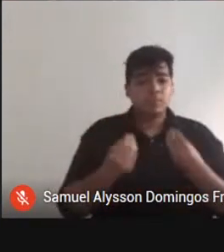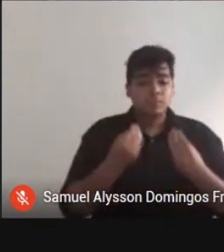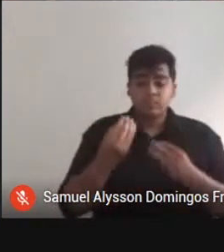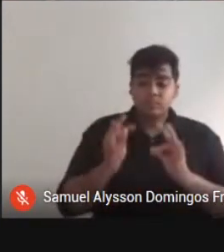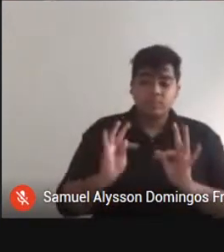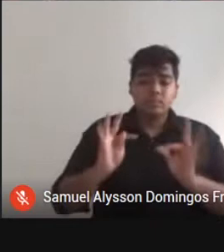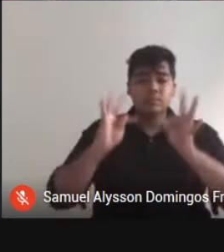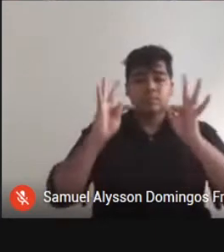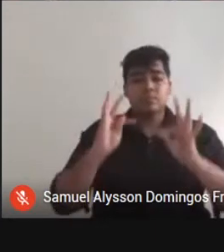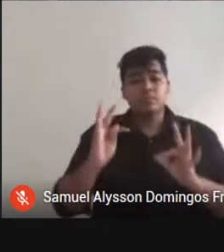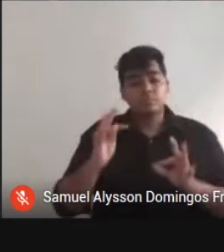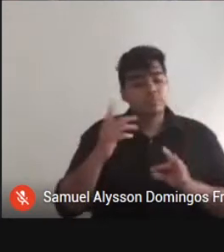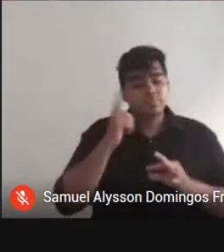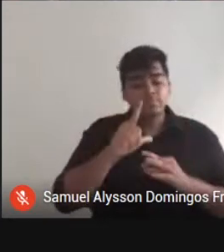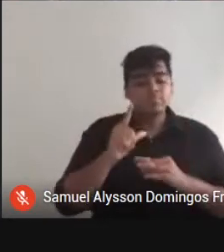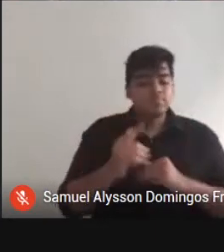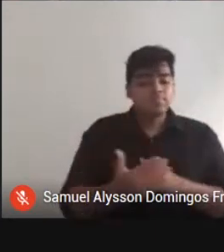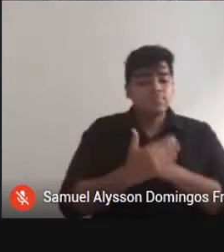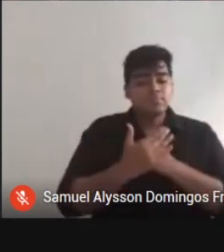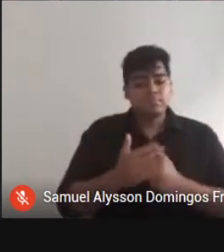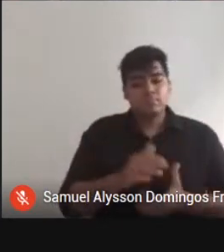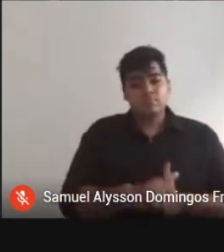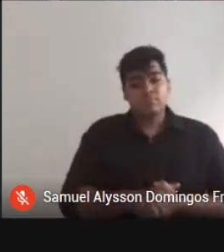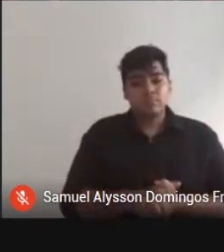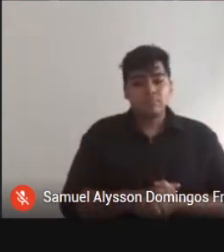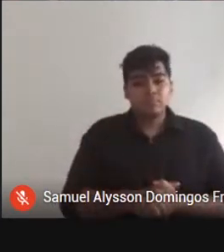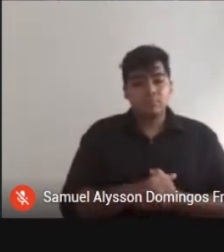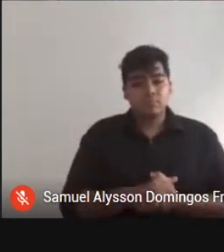estar acontecendo. Vamos lá, então.